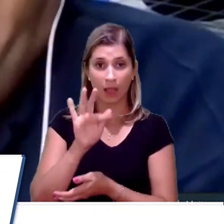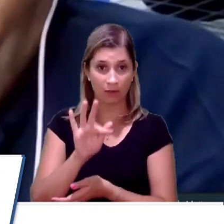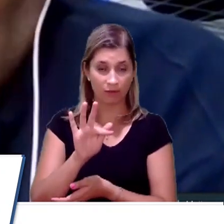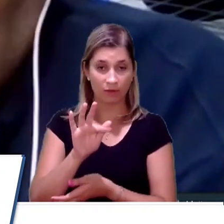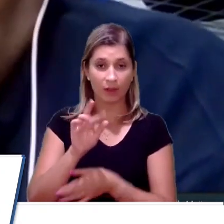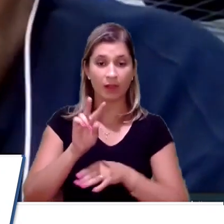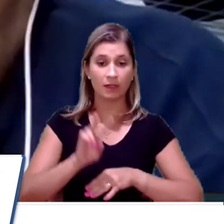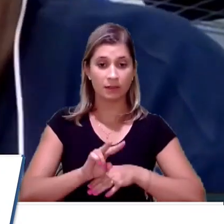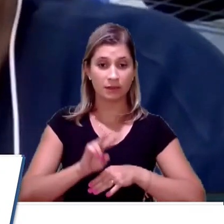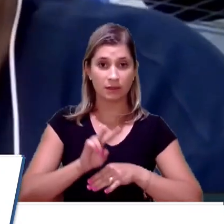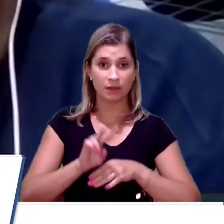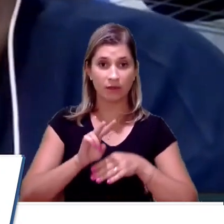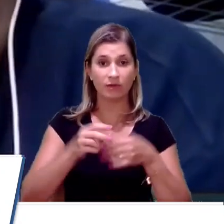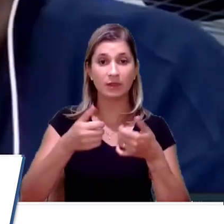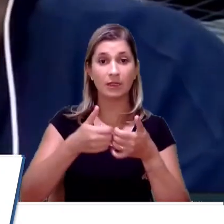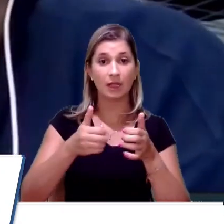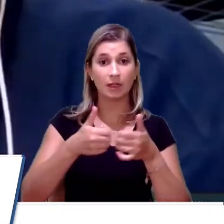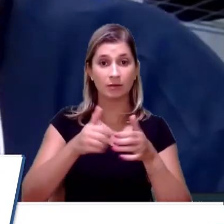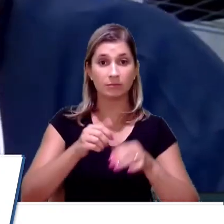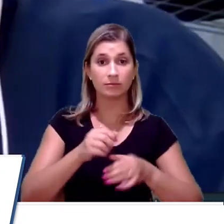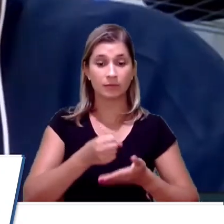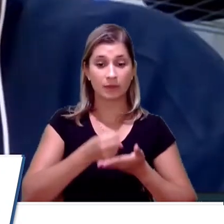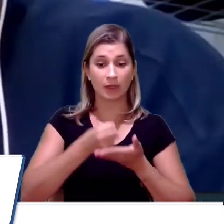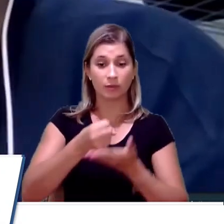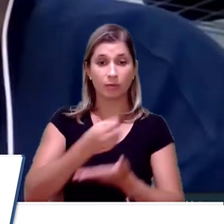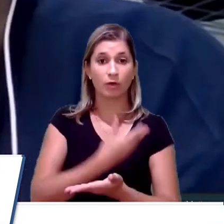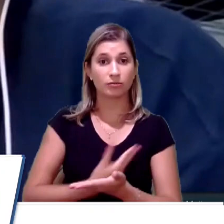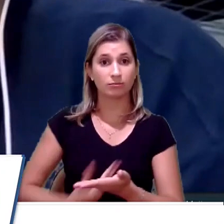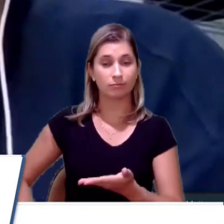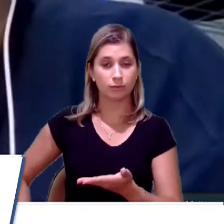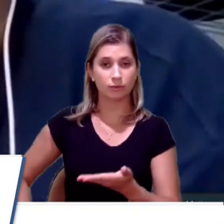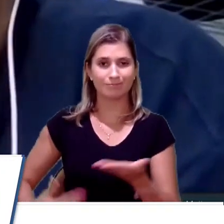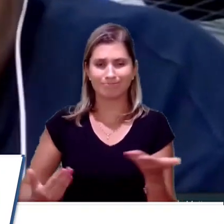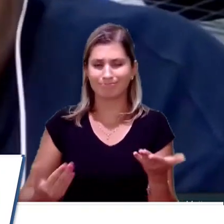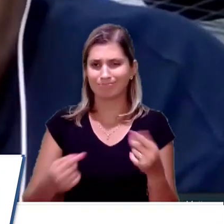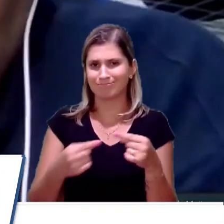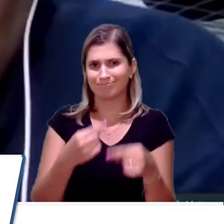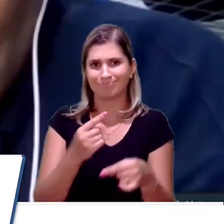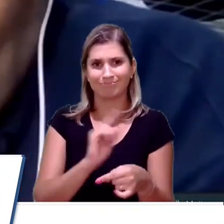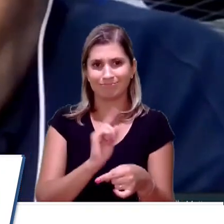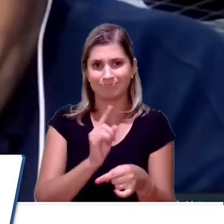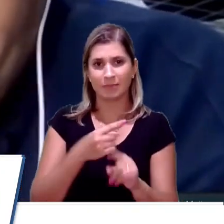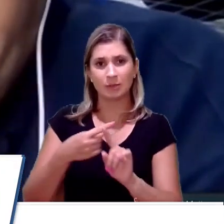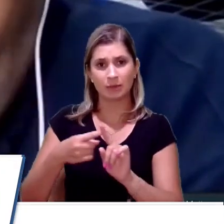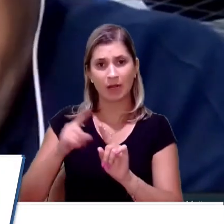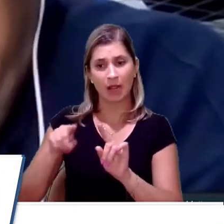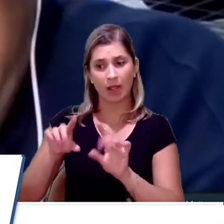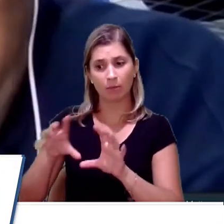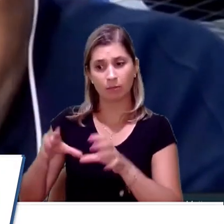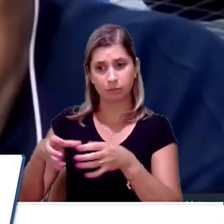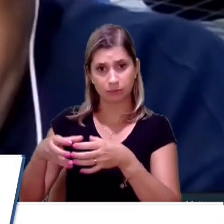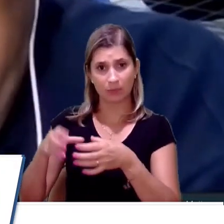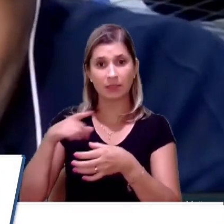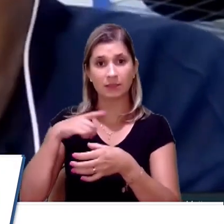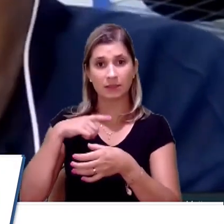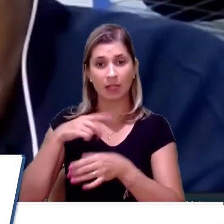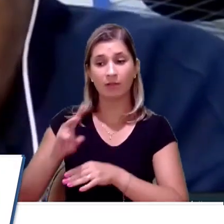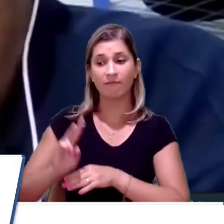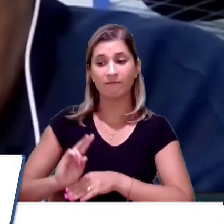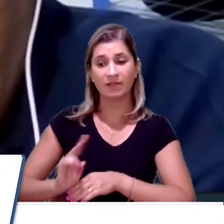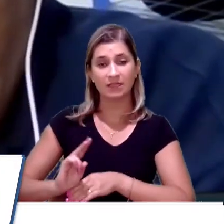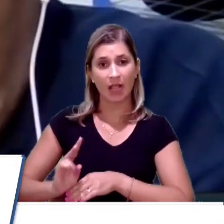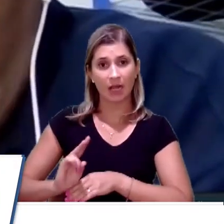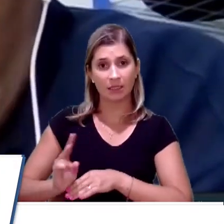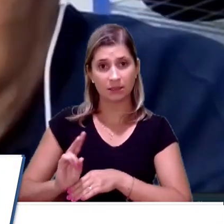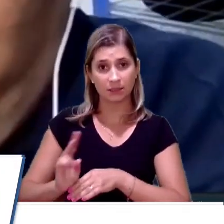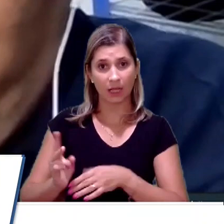uma inconsistência, é uma incoerência, porque é um órgão que tem que fiscalizar